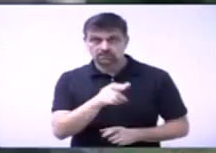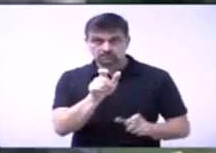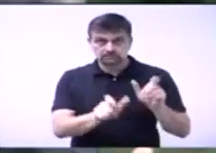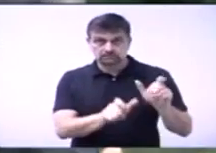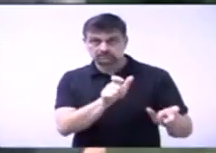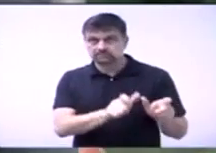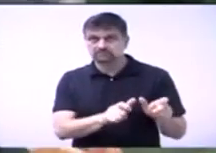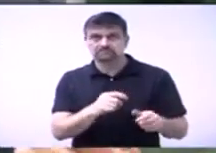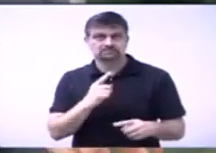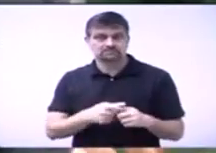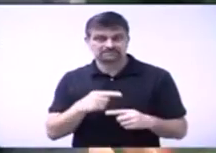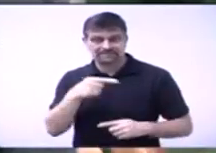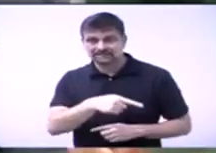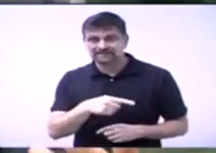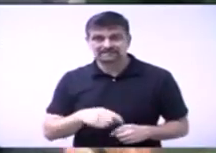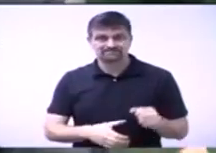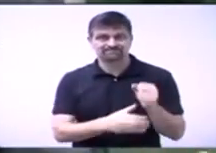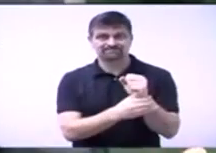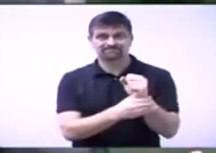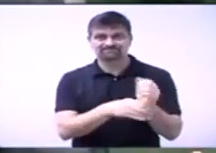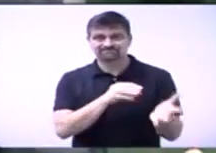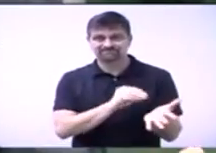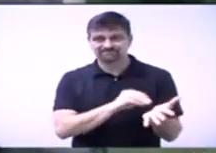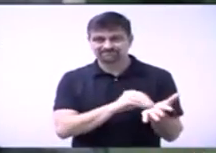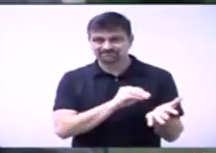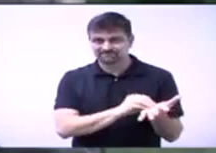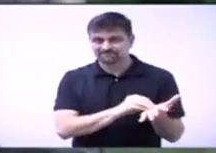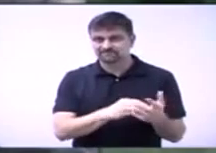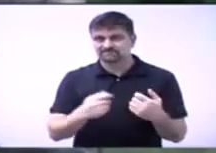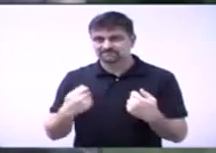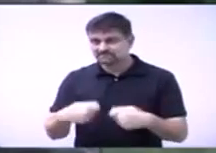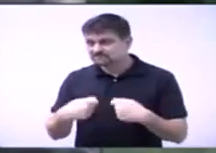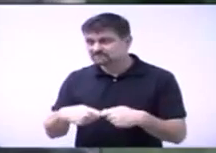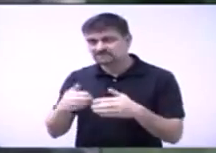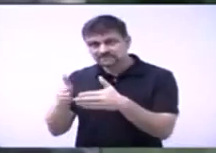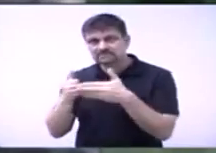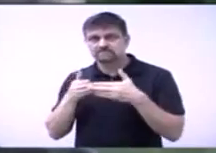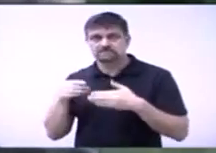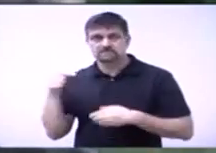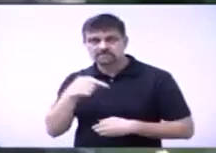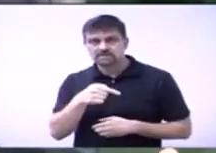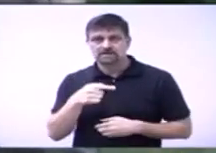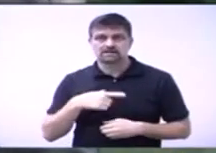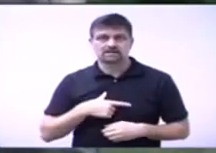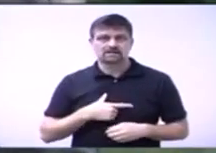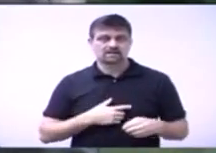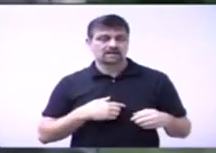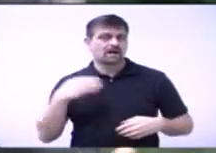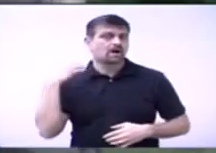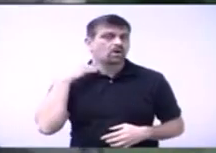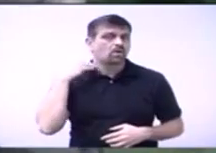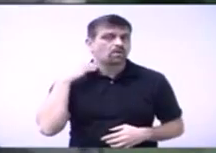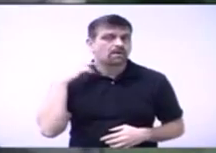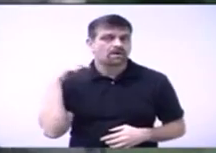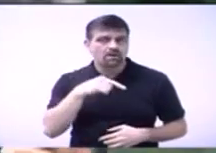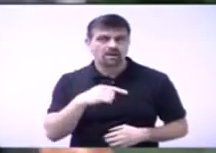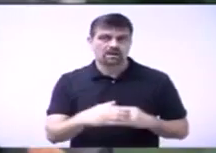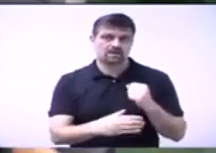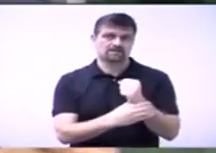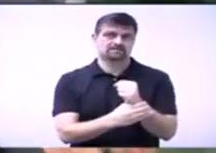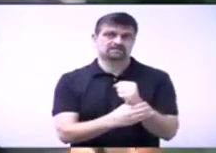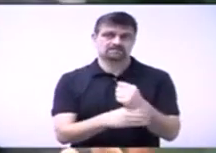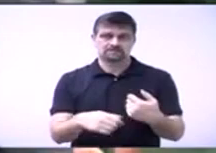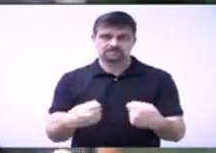Aranha, porque não existe segurança. Nós temos que oferecer segurança para que os bancos, as agências bancárias possam estar instaladas ali.